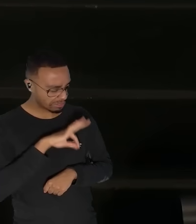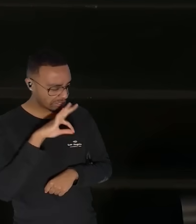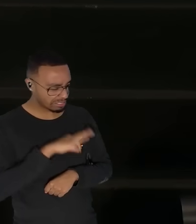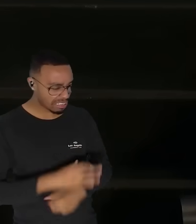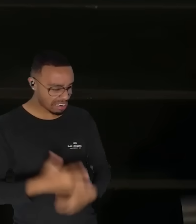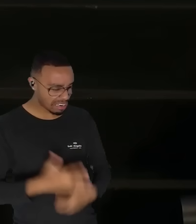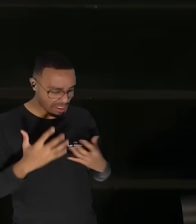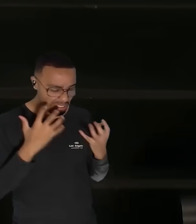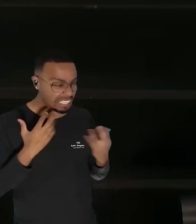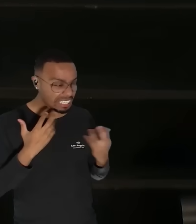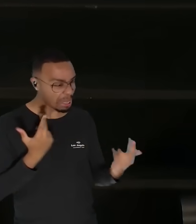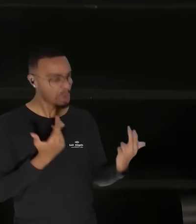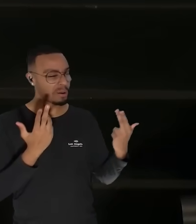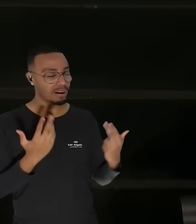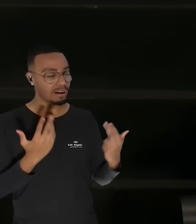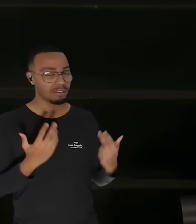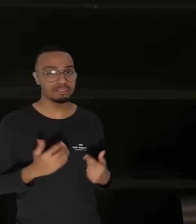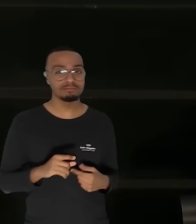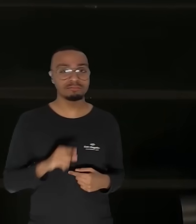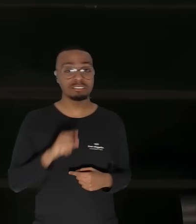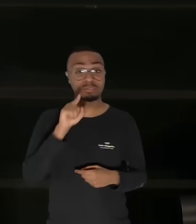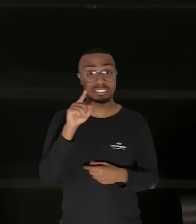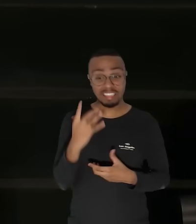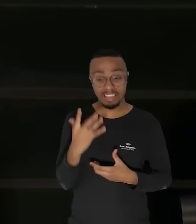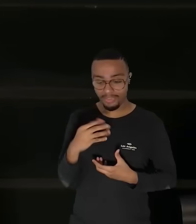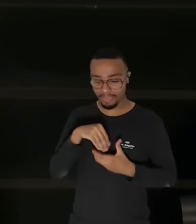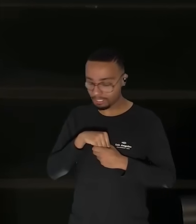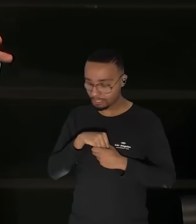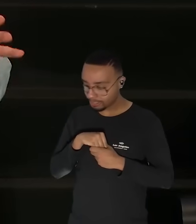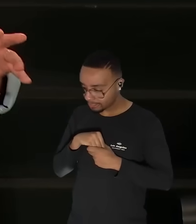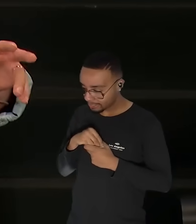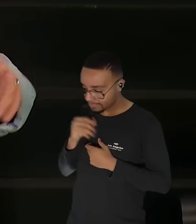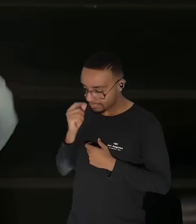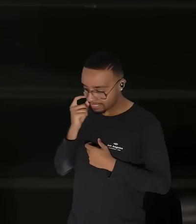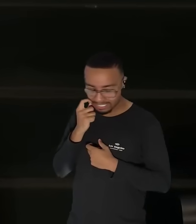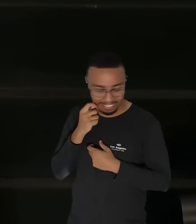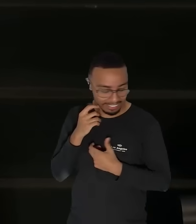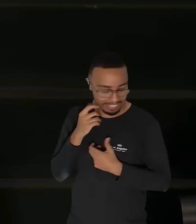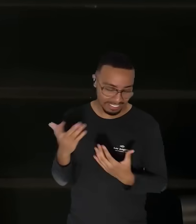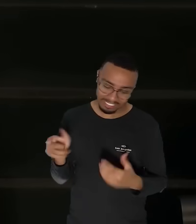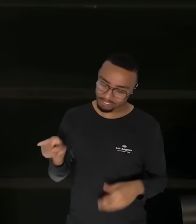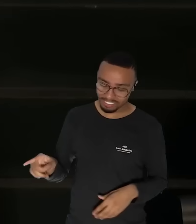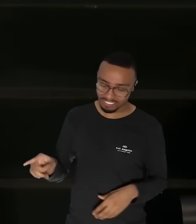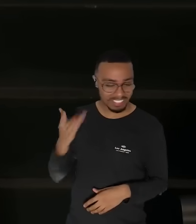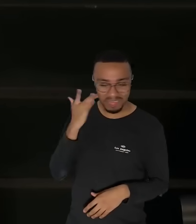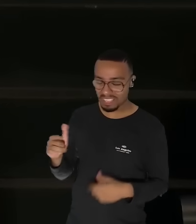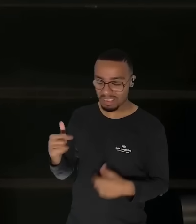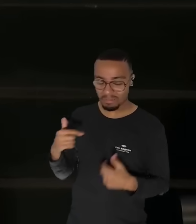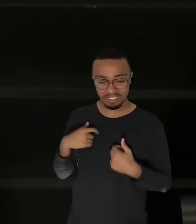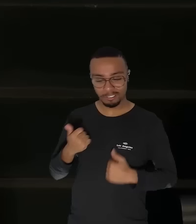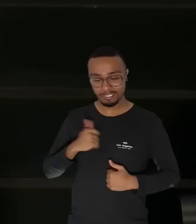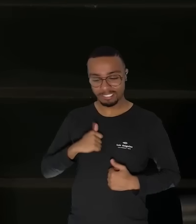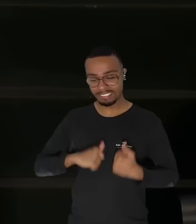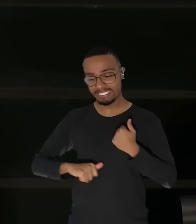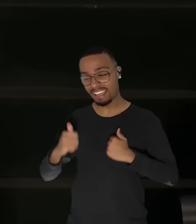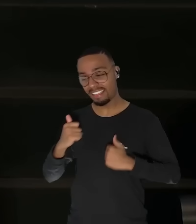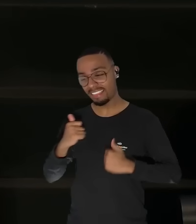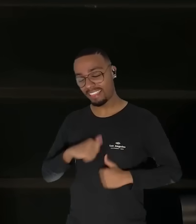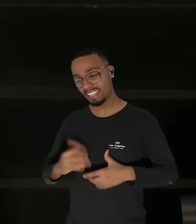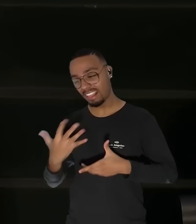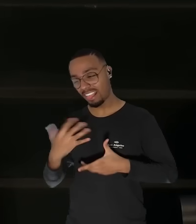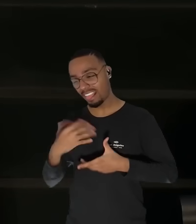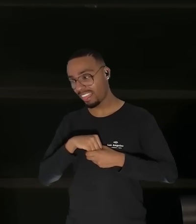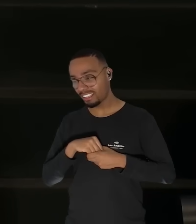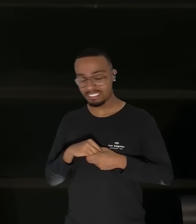ele não tem noção que você está com ataque de ansiedade, dor no peito, porque